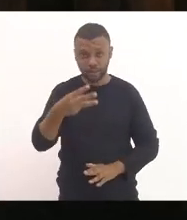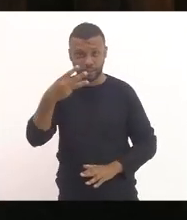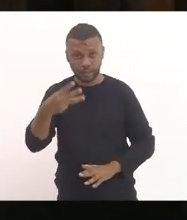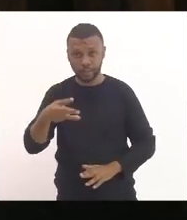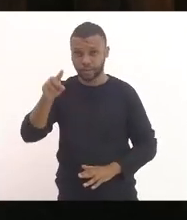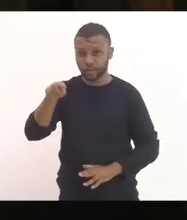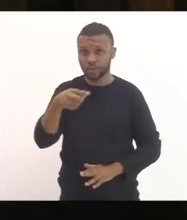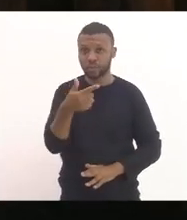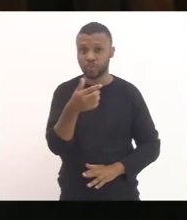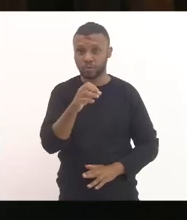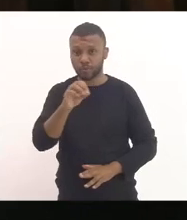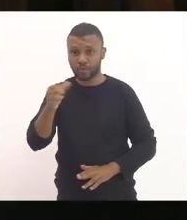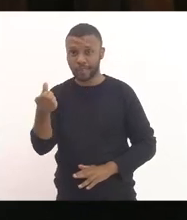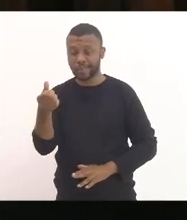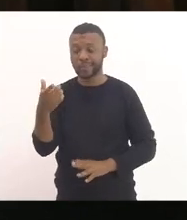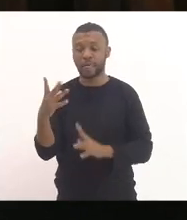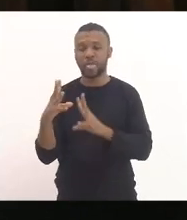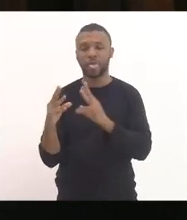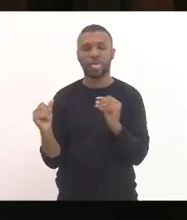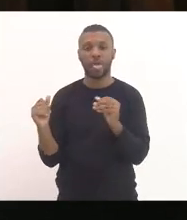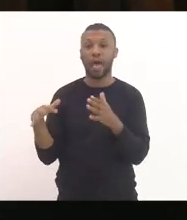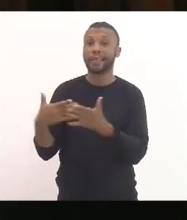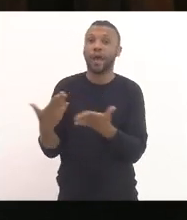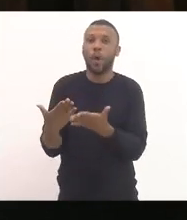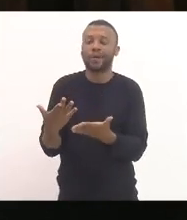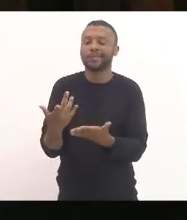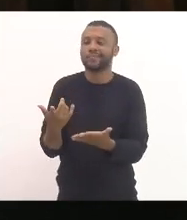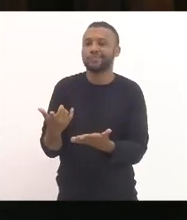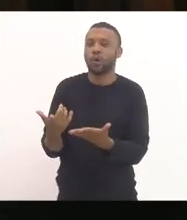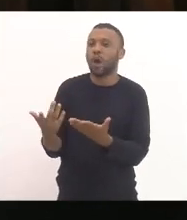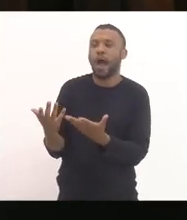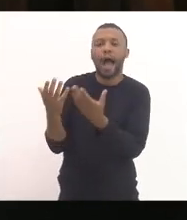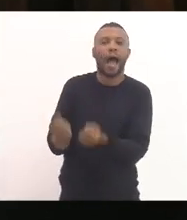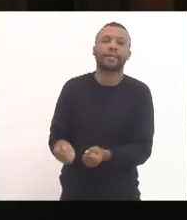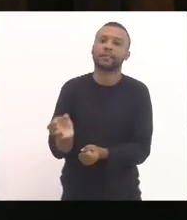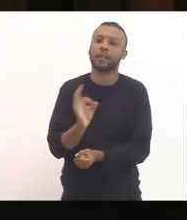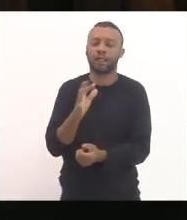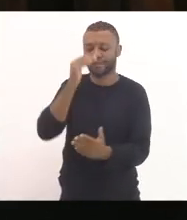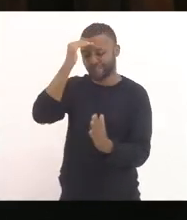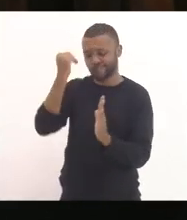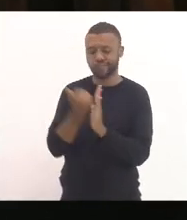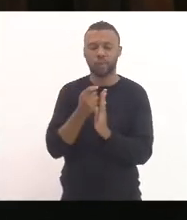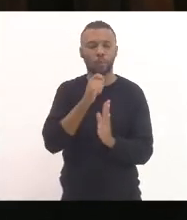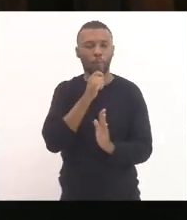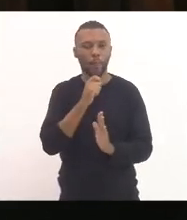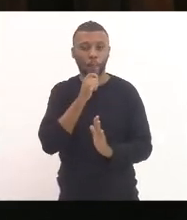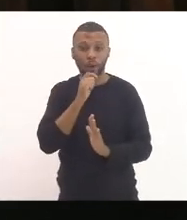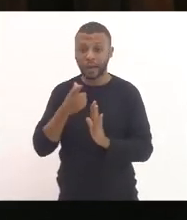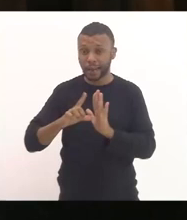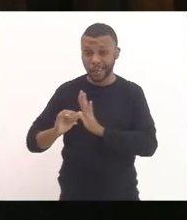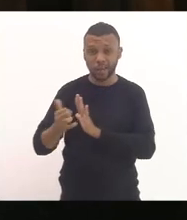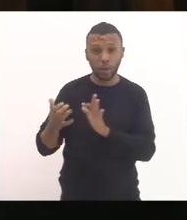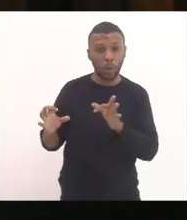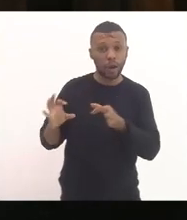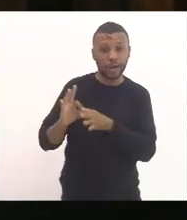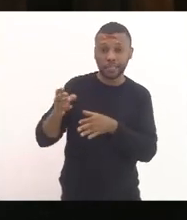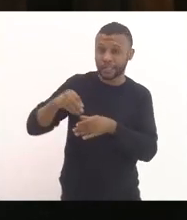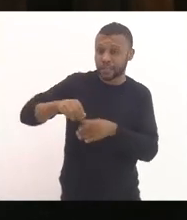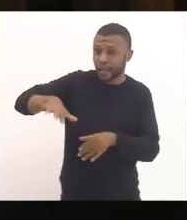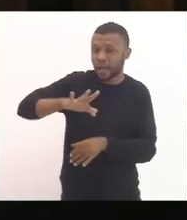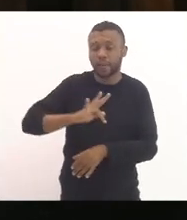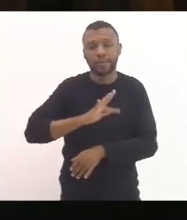2016 sendo lei morta até hoje não sendo acatada a lei orgânica elaborada no âmbito das secretarias Polícia Civil